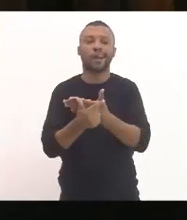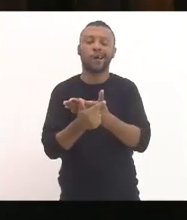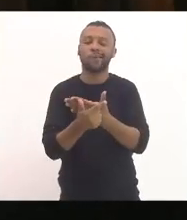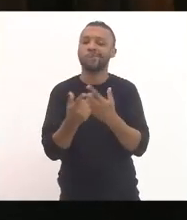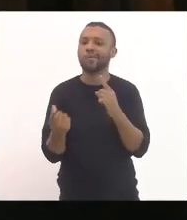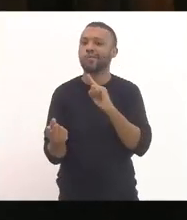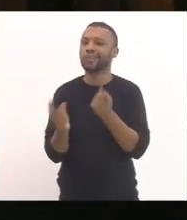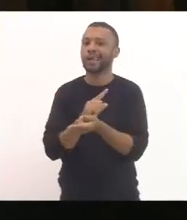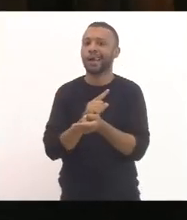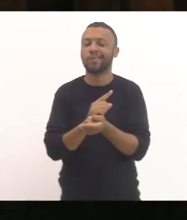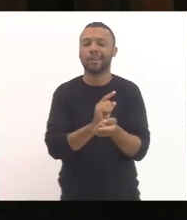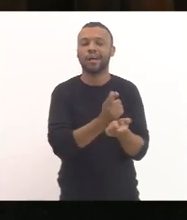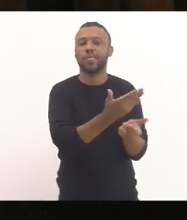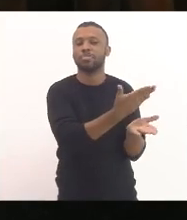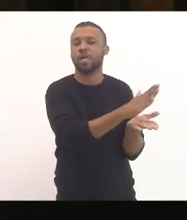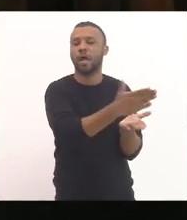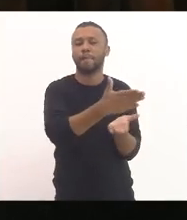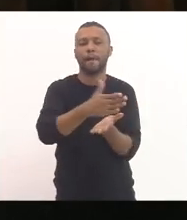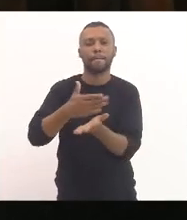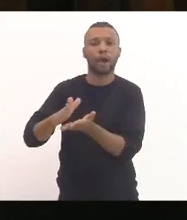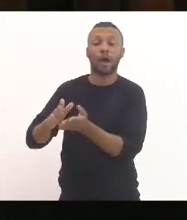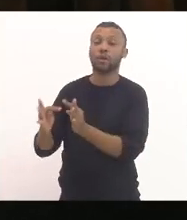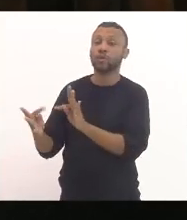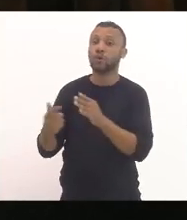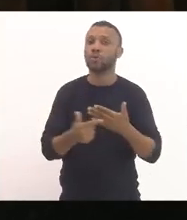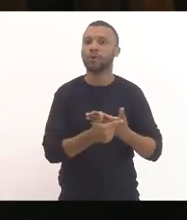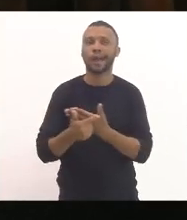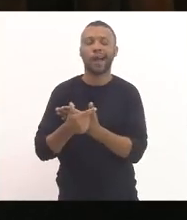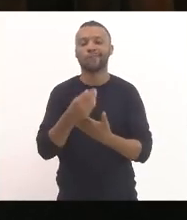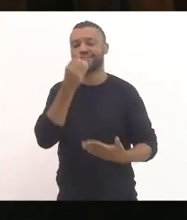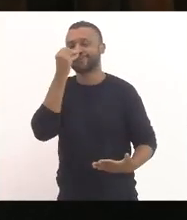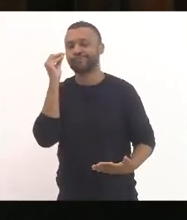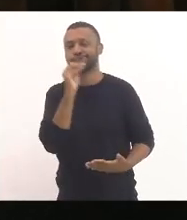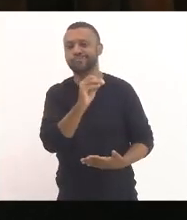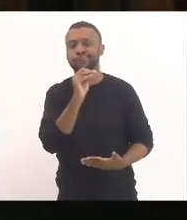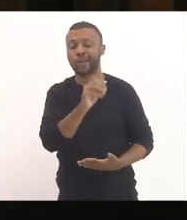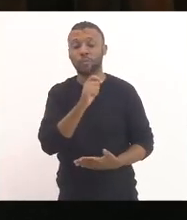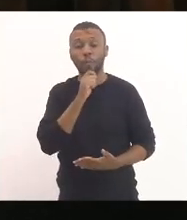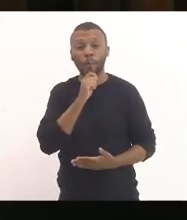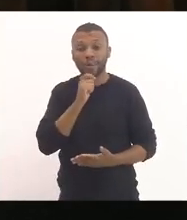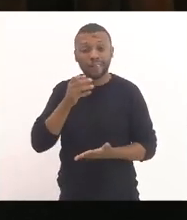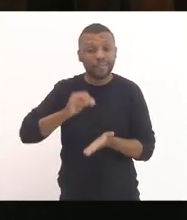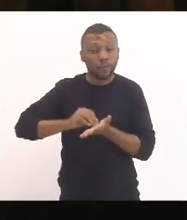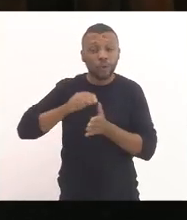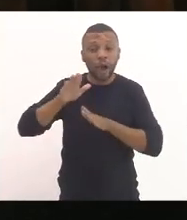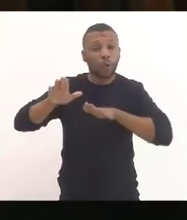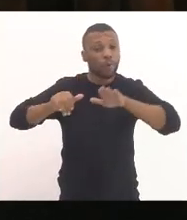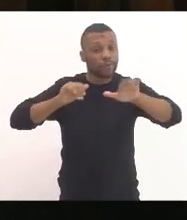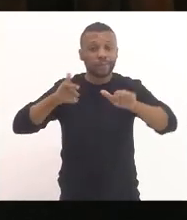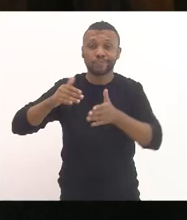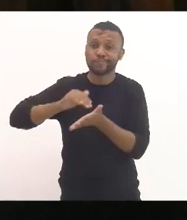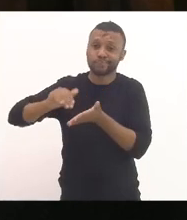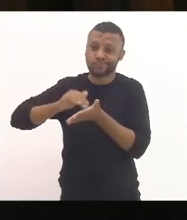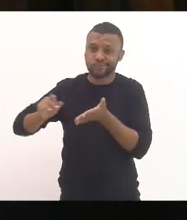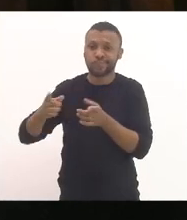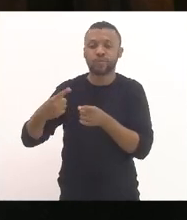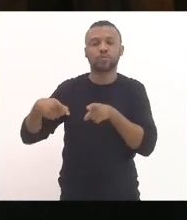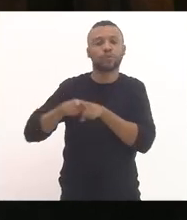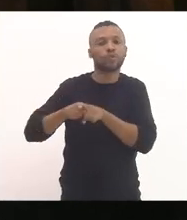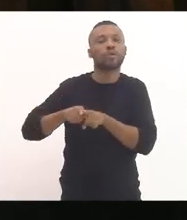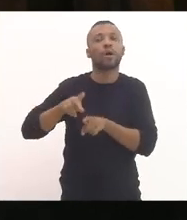deixou todos os carros por fora afirma ainda que não houve convocação daquela secretaria para a unicompol